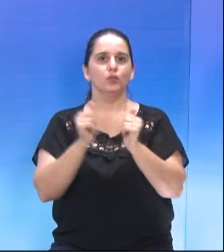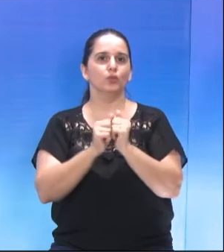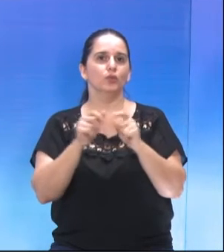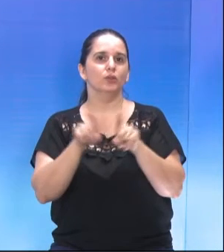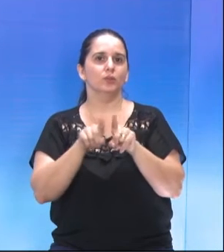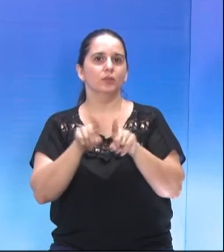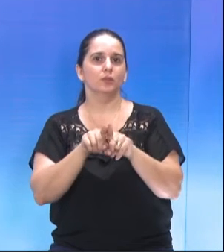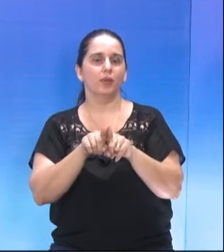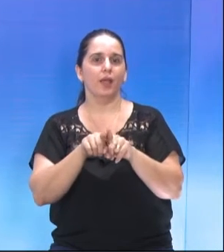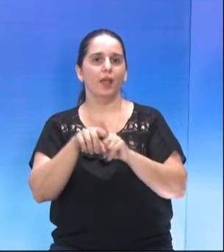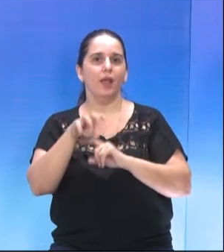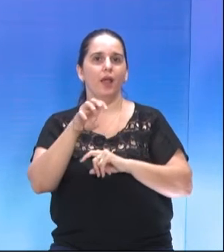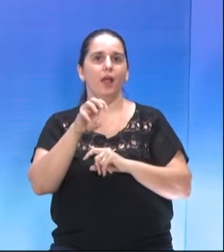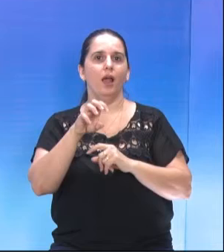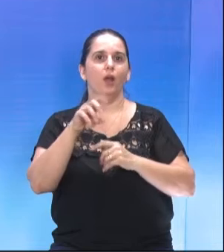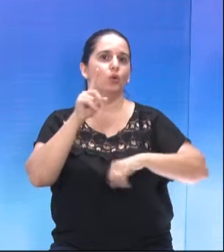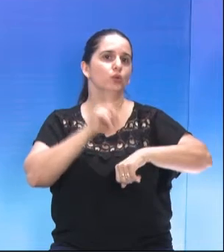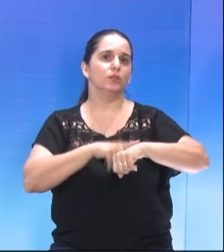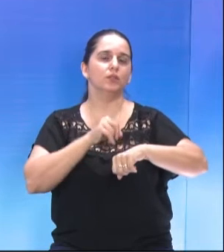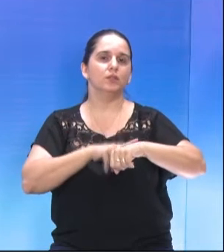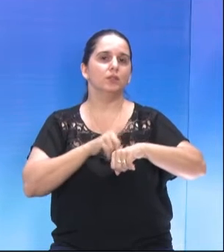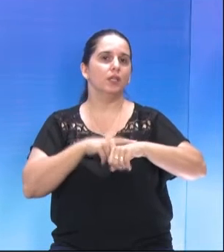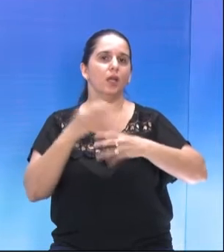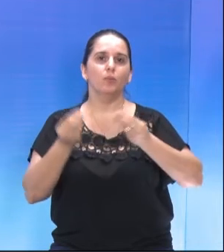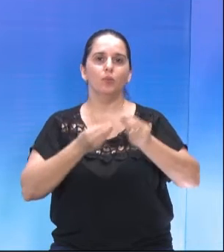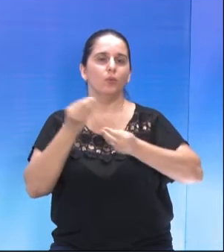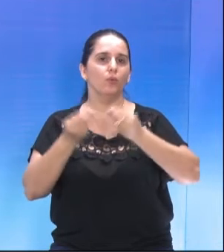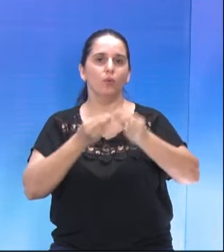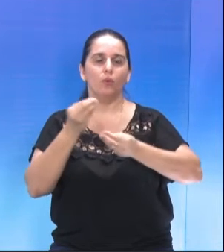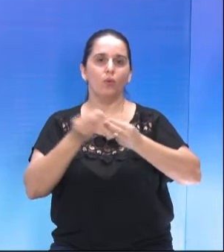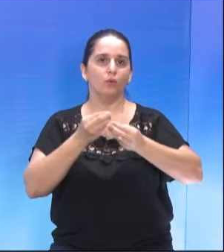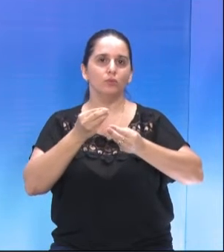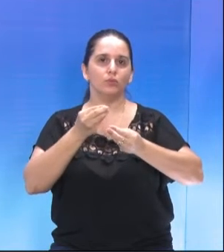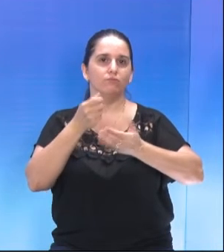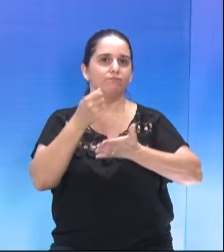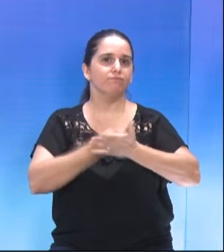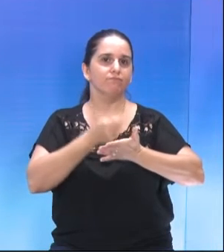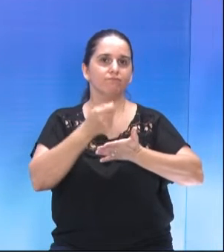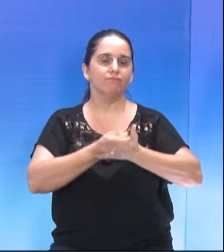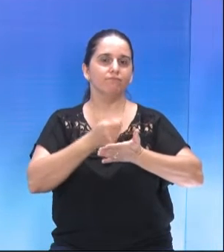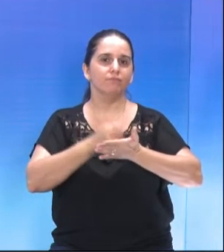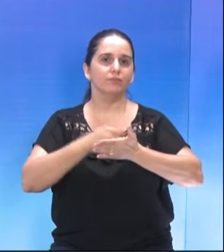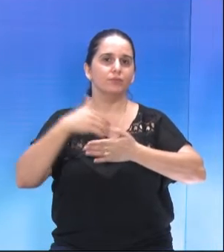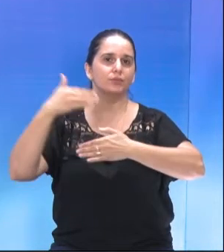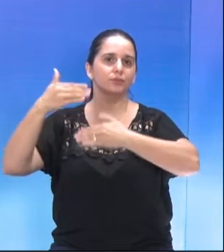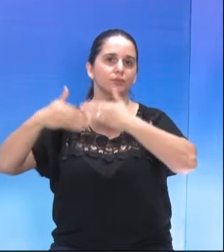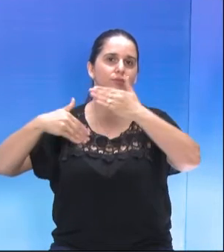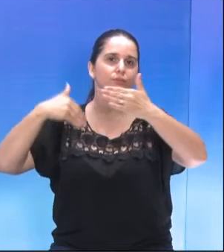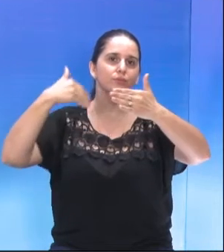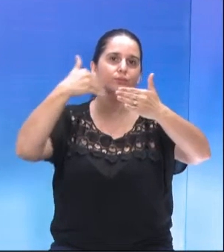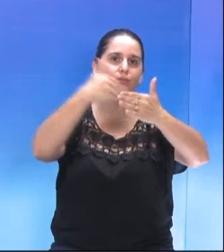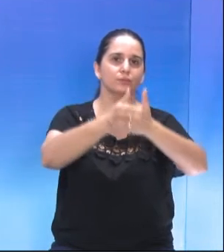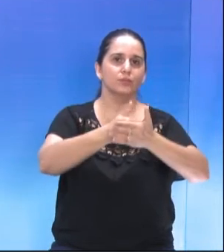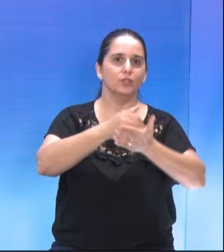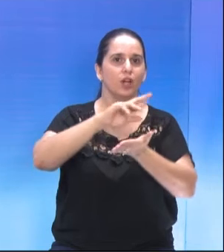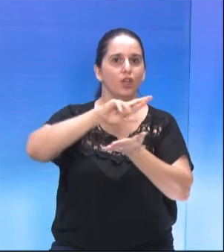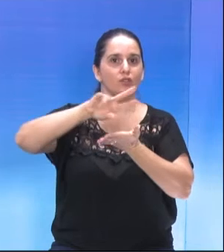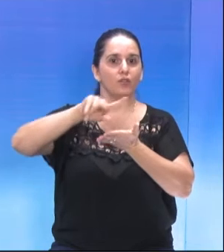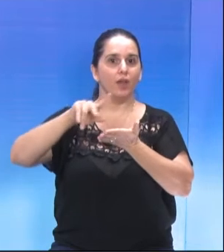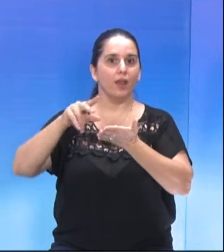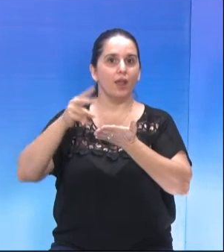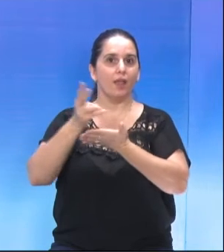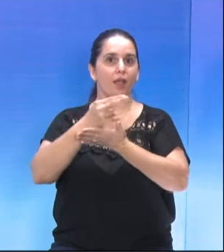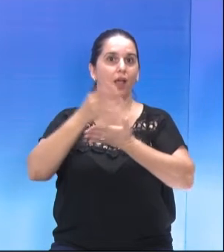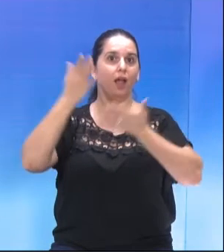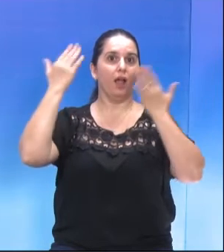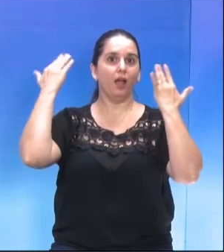a efemeridade, o tempo em que essa obra ela existe e persiste. Diferente das outras artes, é um período